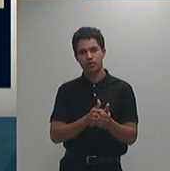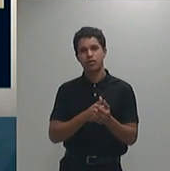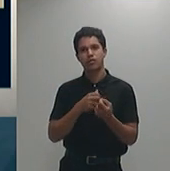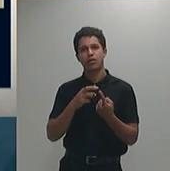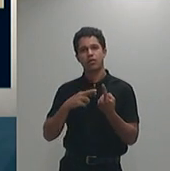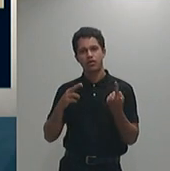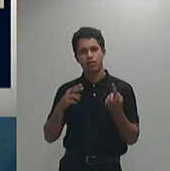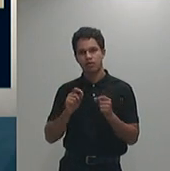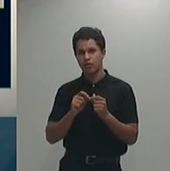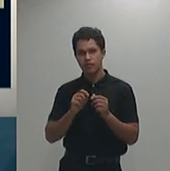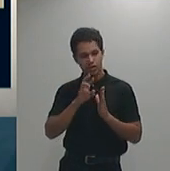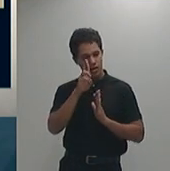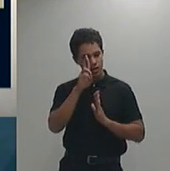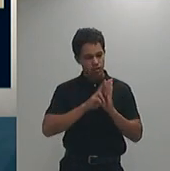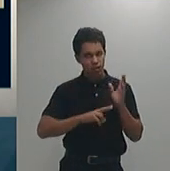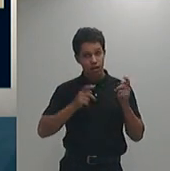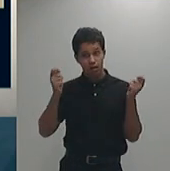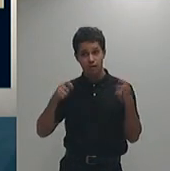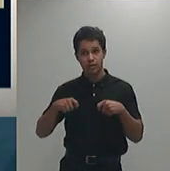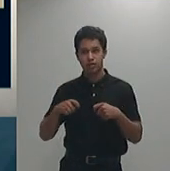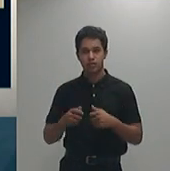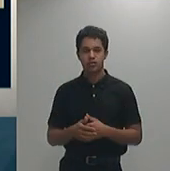da competência